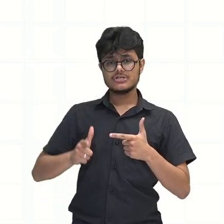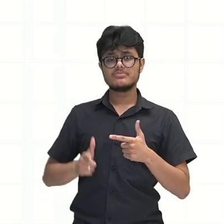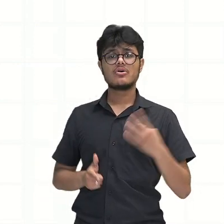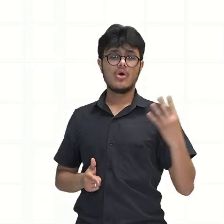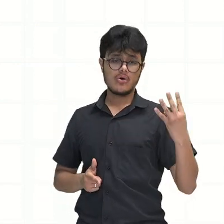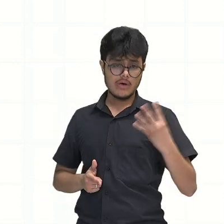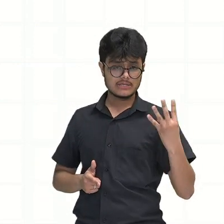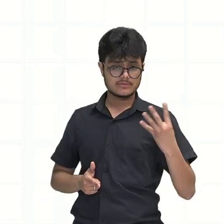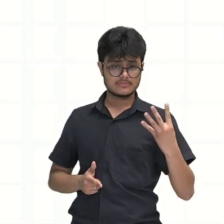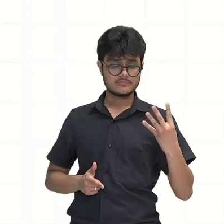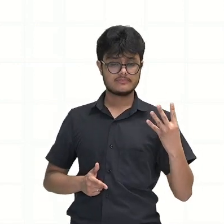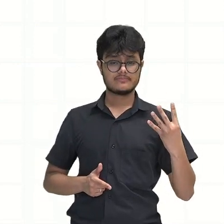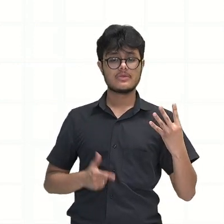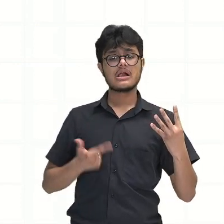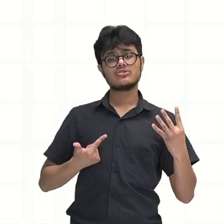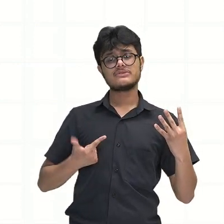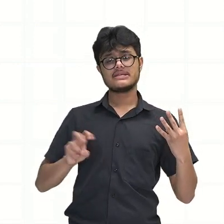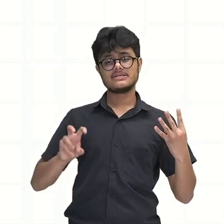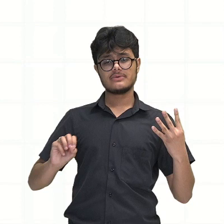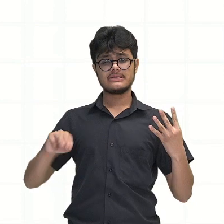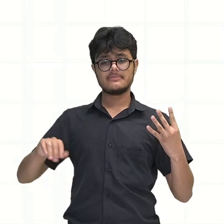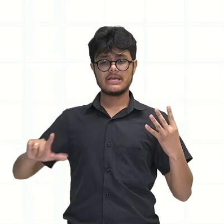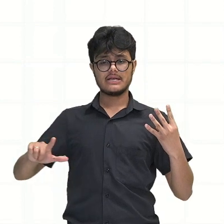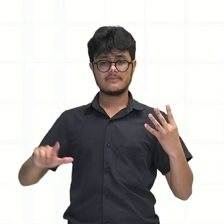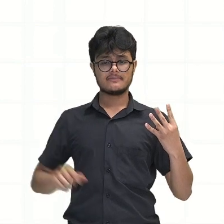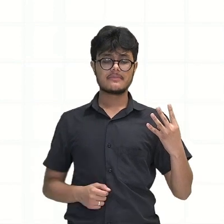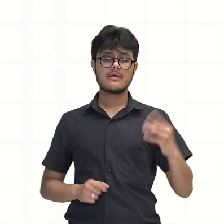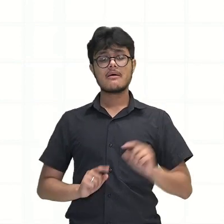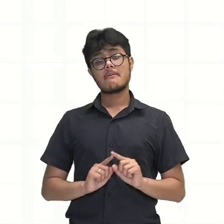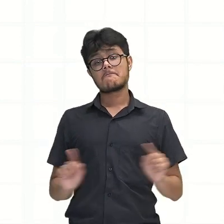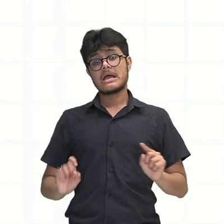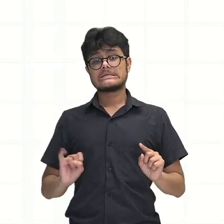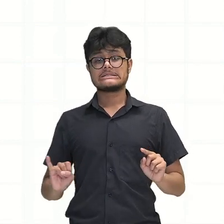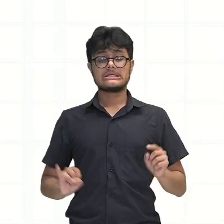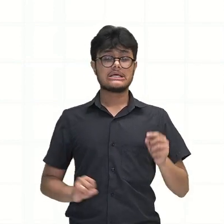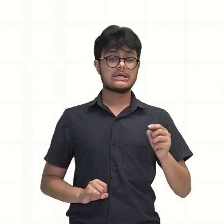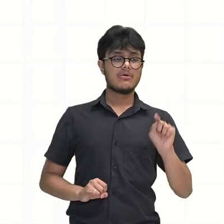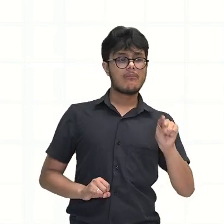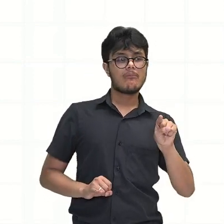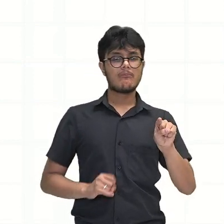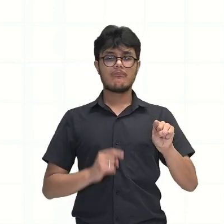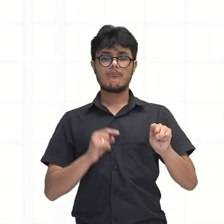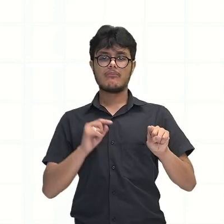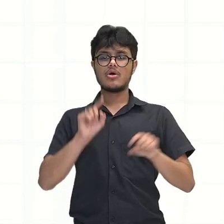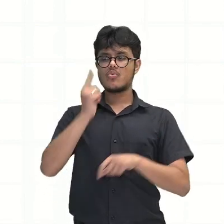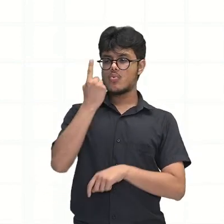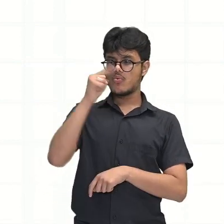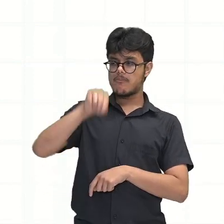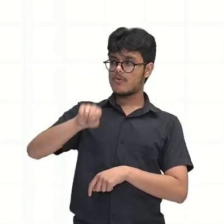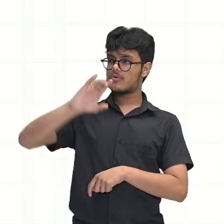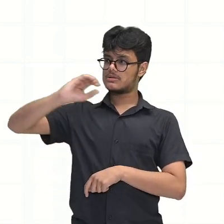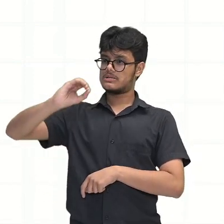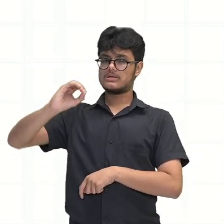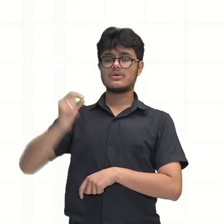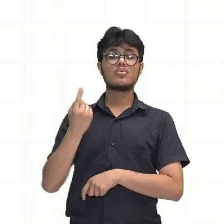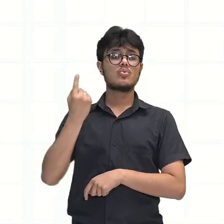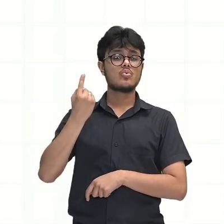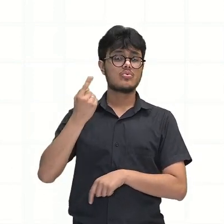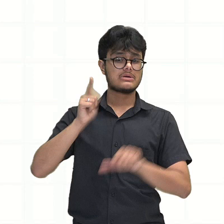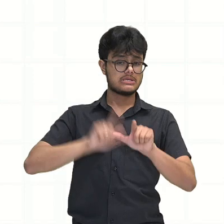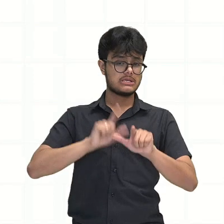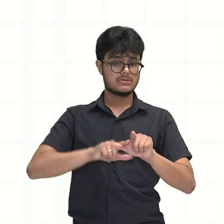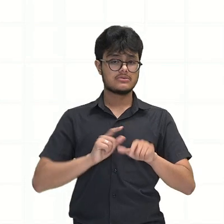de combustível em 4. Mas se o meu motor é 1.0, eu tenho 1 litro de combustível para ser dividido em